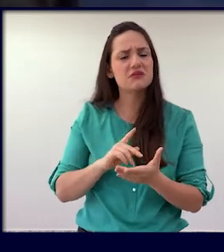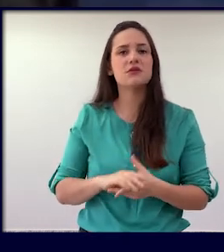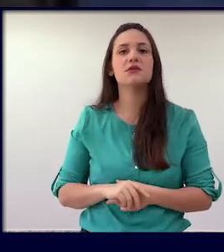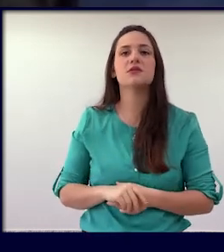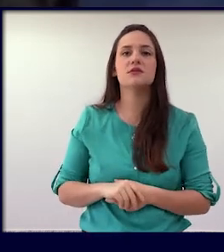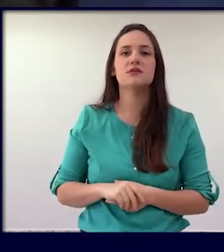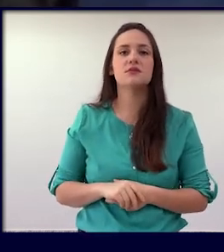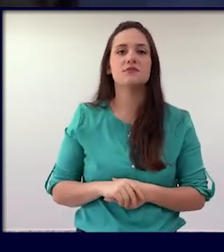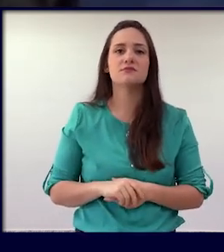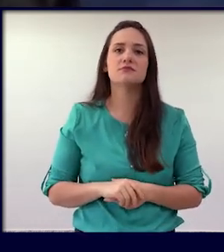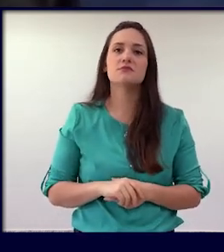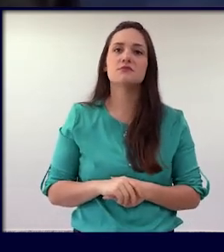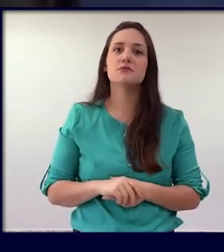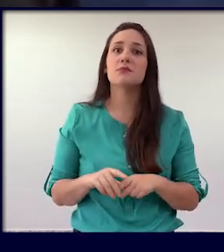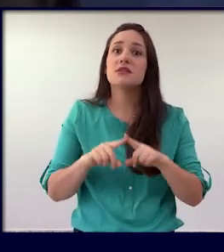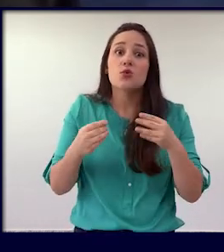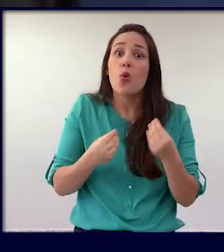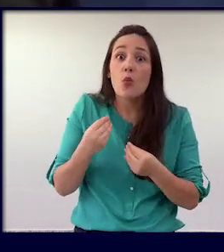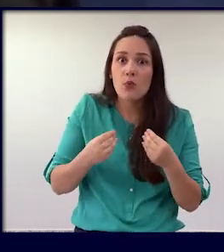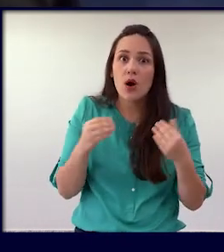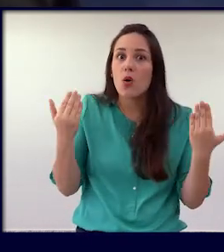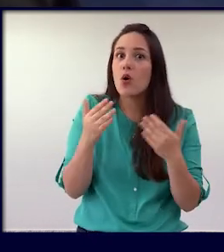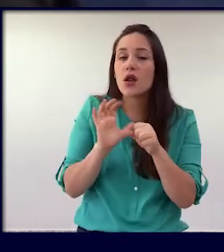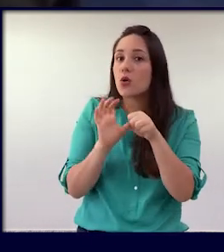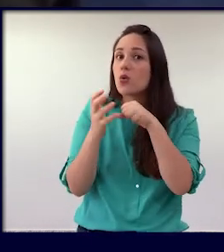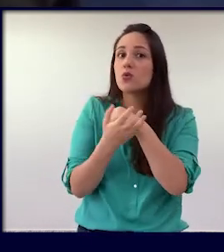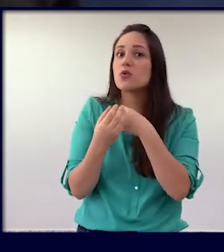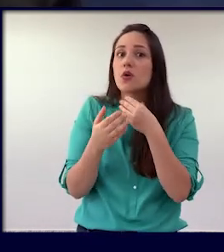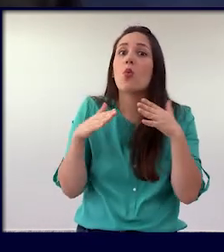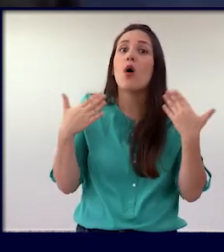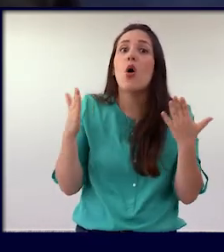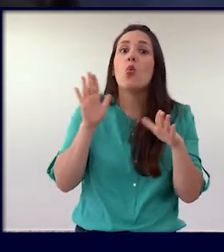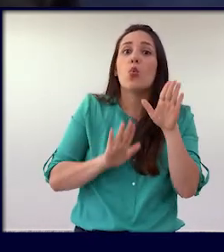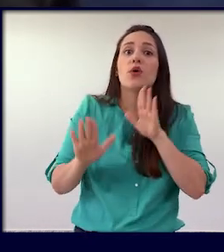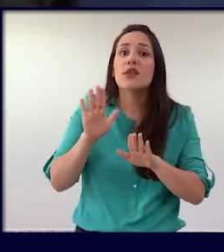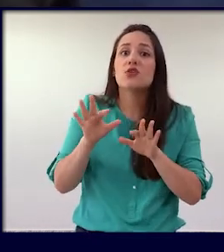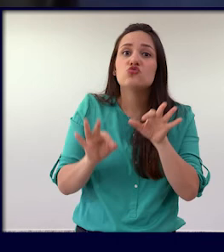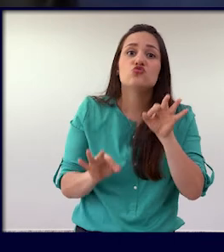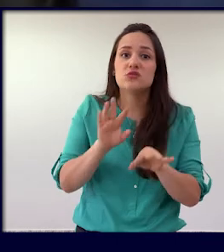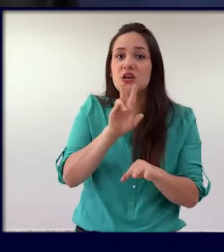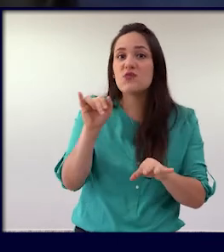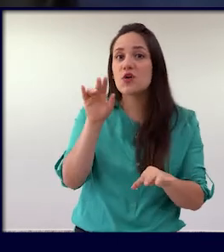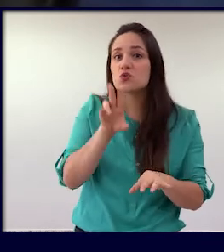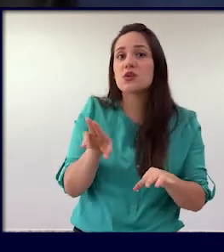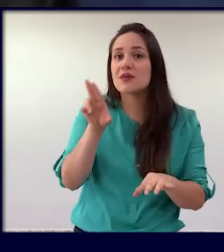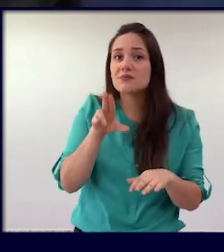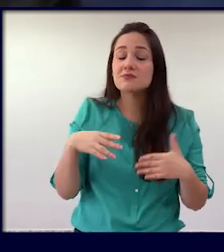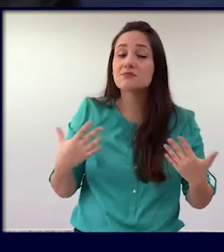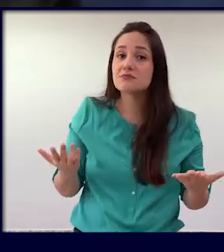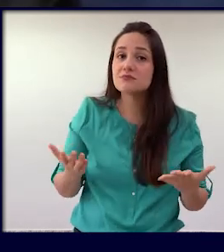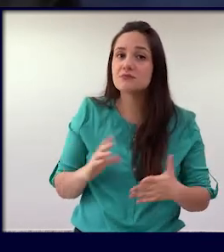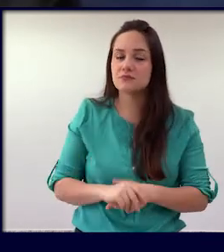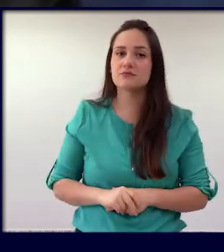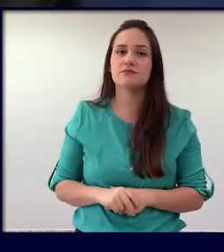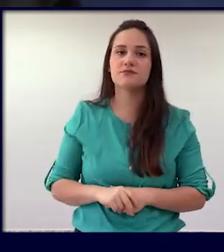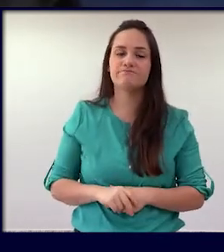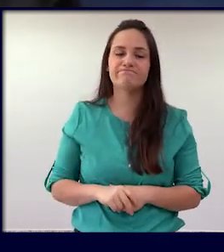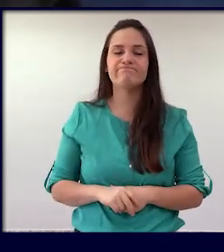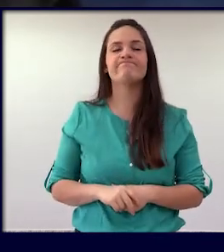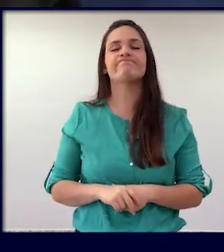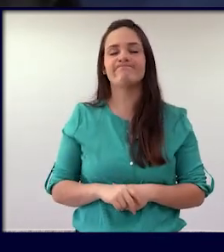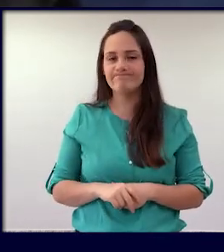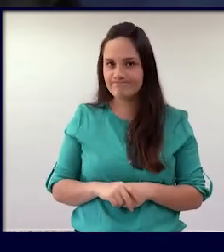maneira direta ou indireta. Devido à pandemia de coronavírus, quais são os cuidados que a Justiça Eleitoral está prevendo para esse dia?